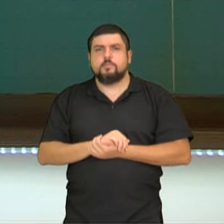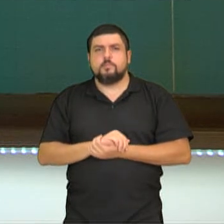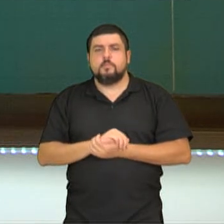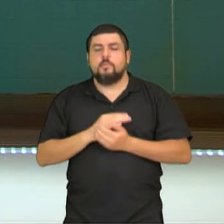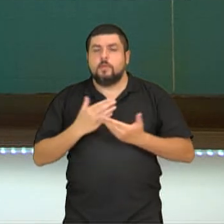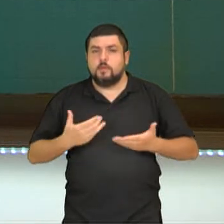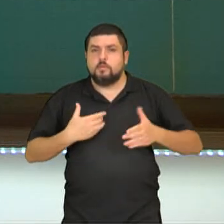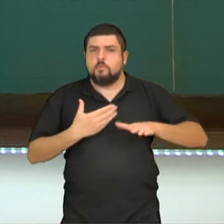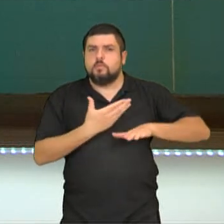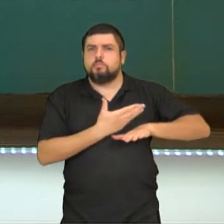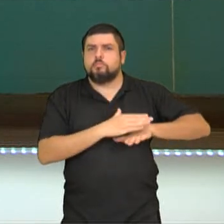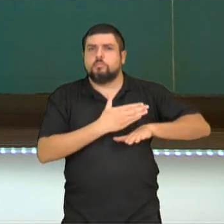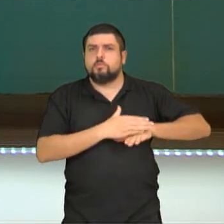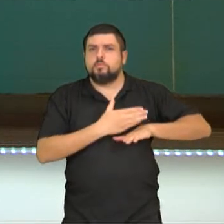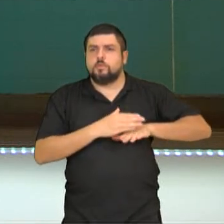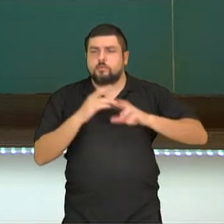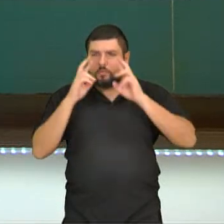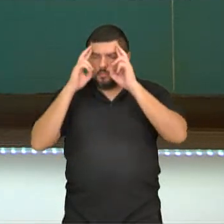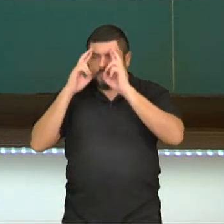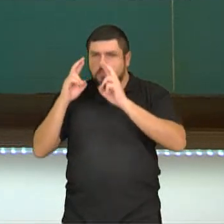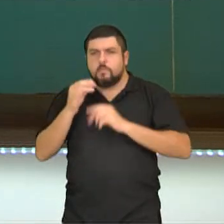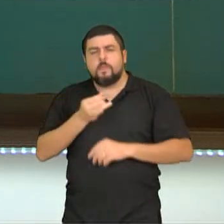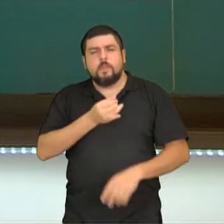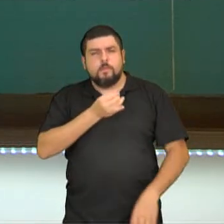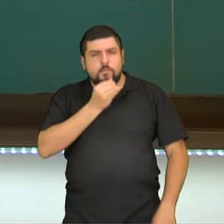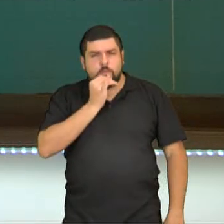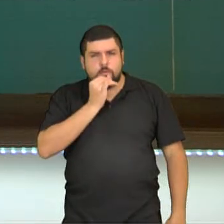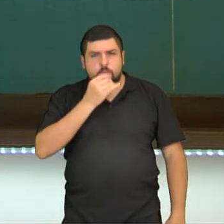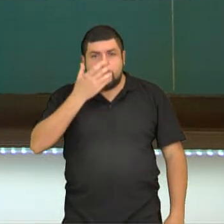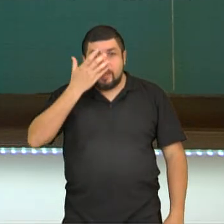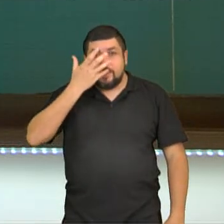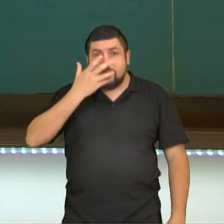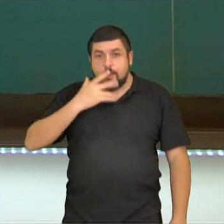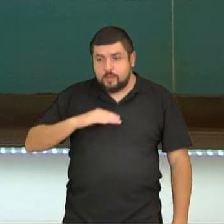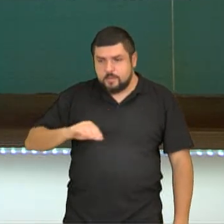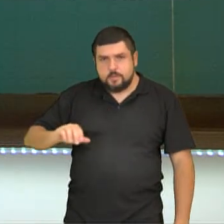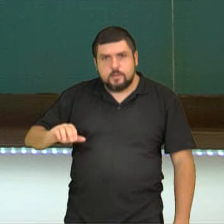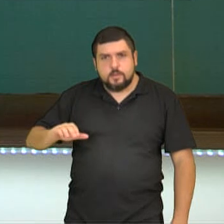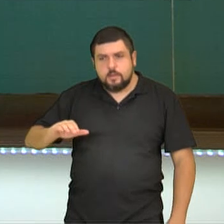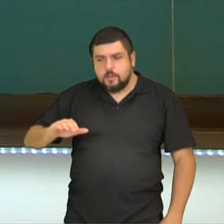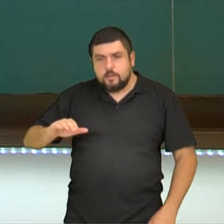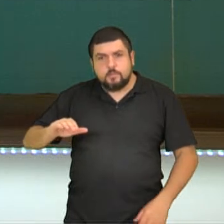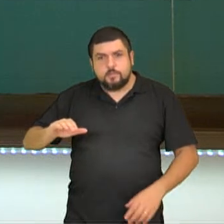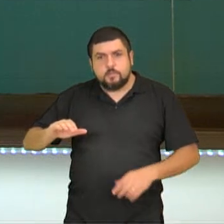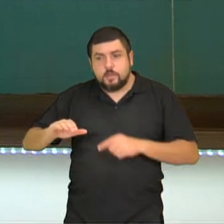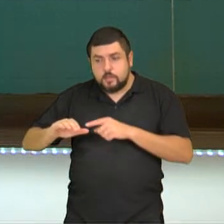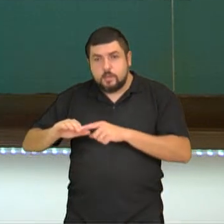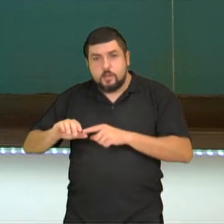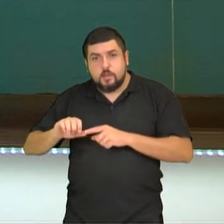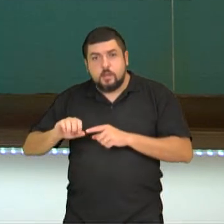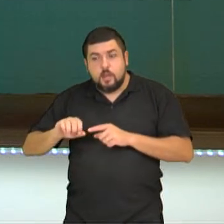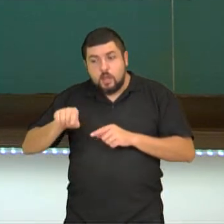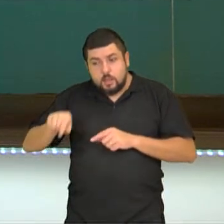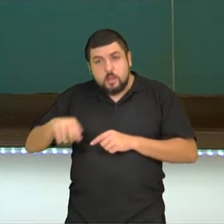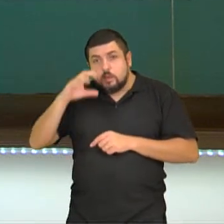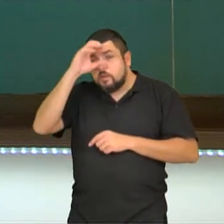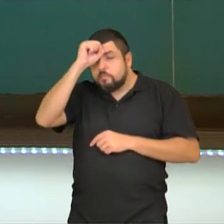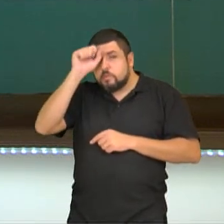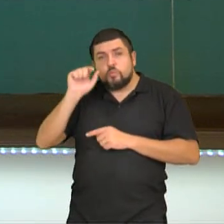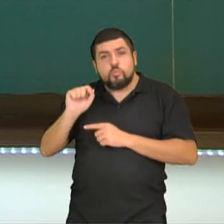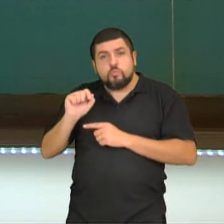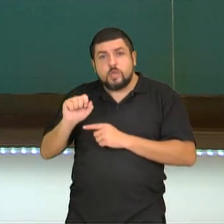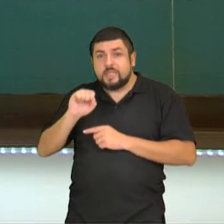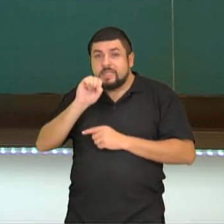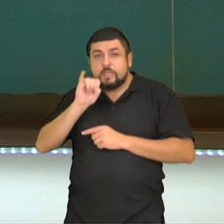muito importante. Se você pega uma criança e coloca ela no mundo da luta, ela aprende que se ela perder, ela vai ter que respeitar o adversário, entender que ele